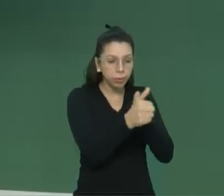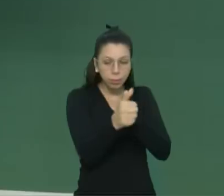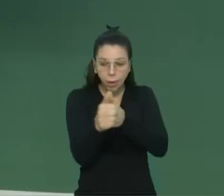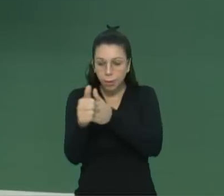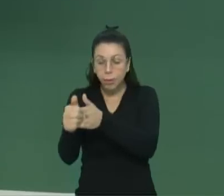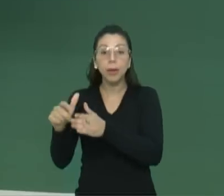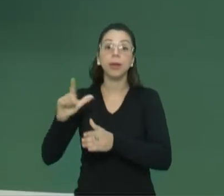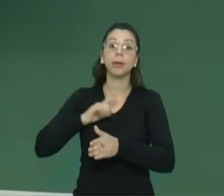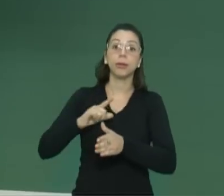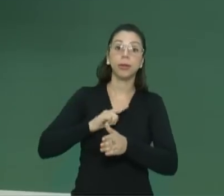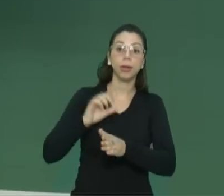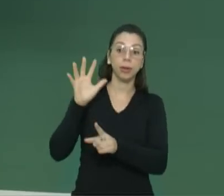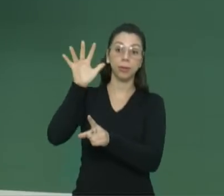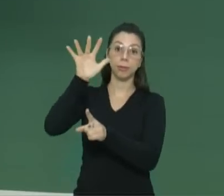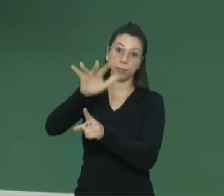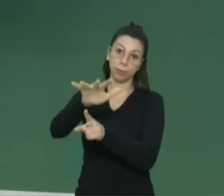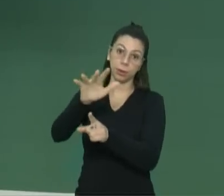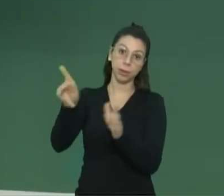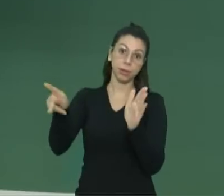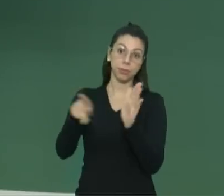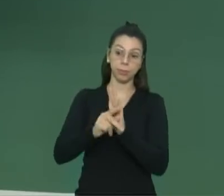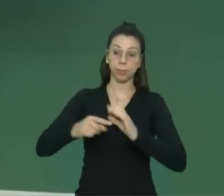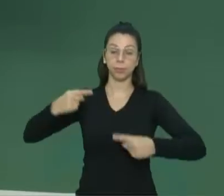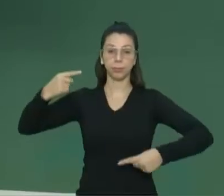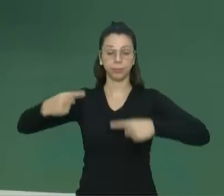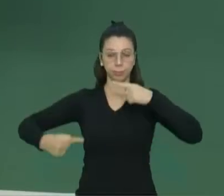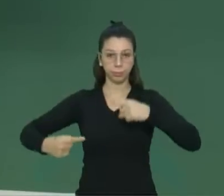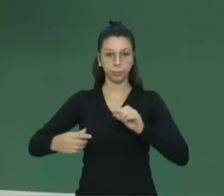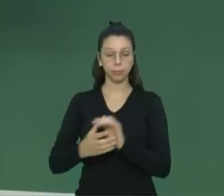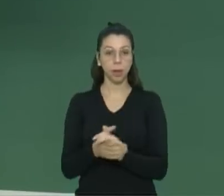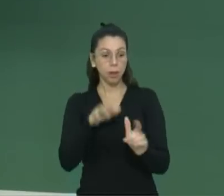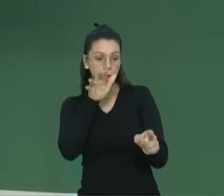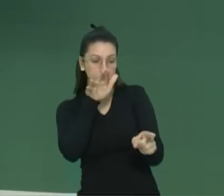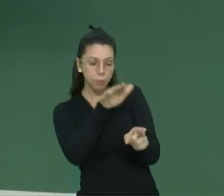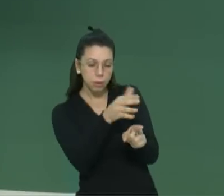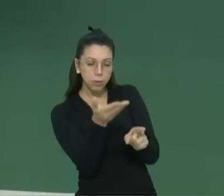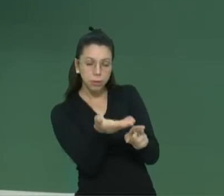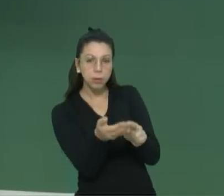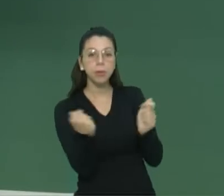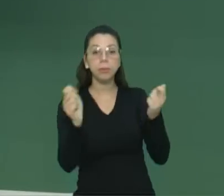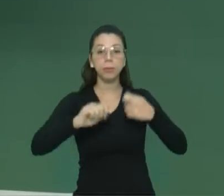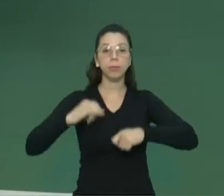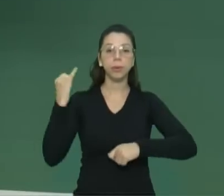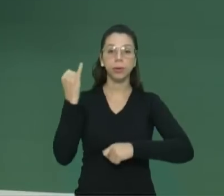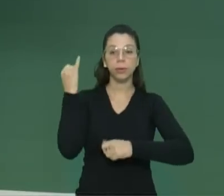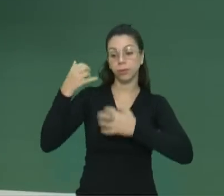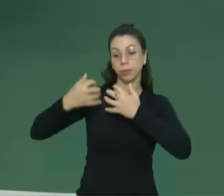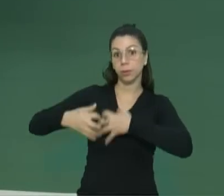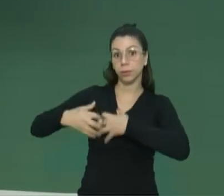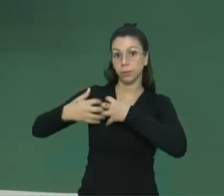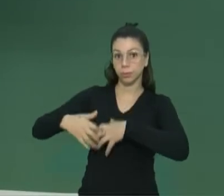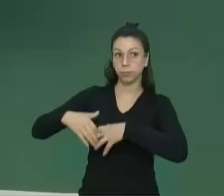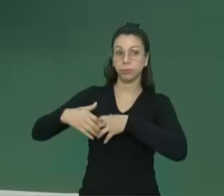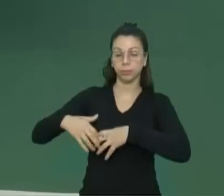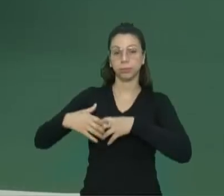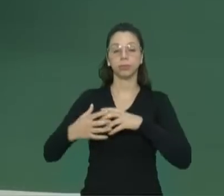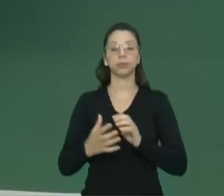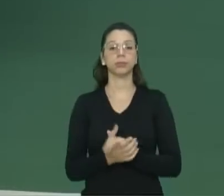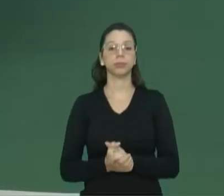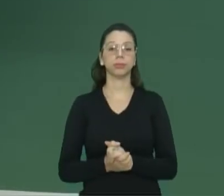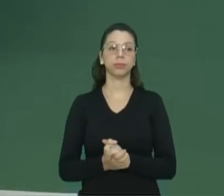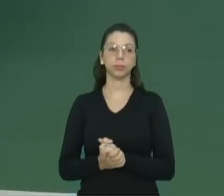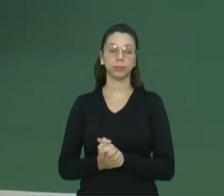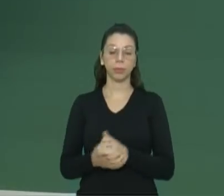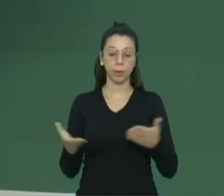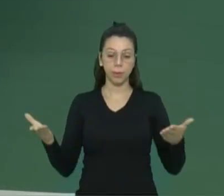tem a influência da política. Então, se te influencia, é importante que você reflita sobre essas questões. Então,